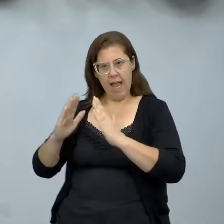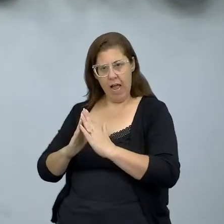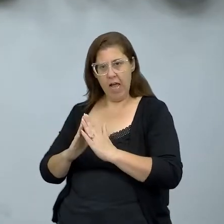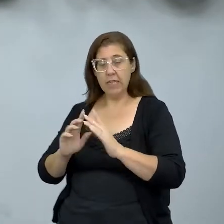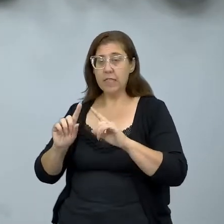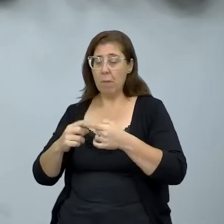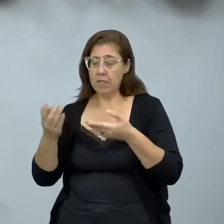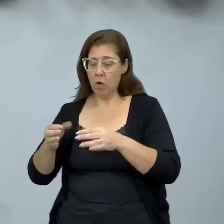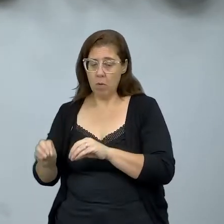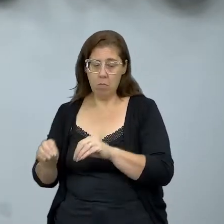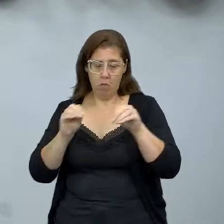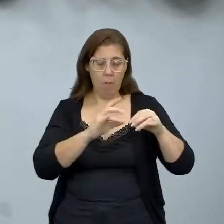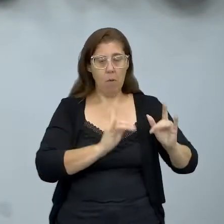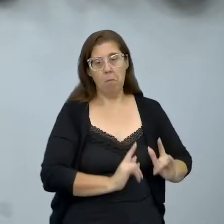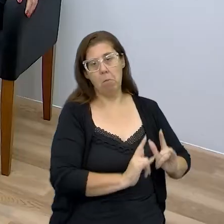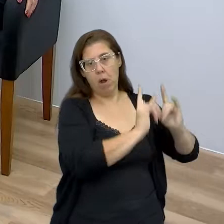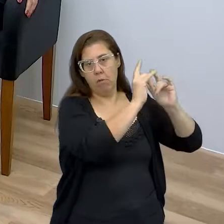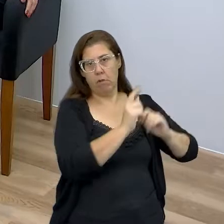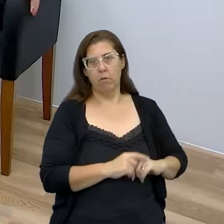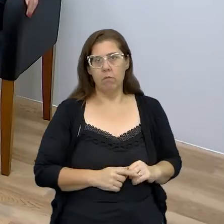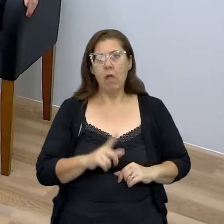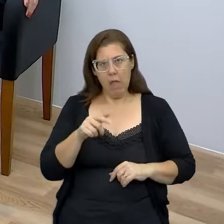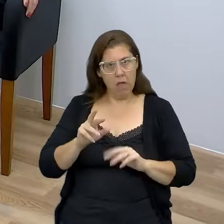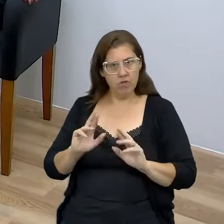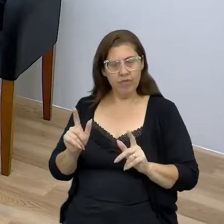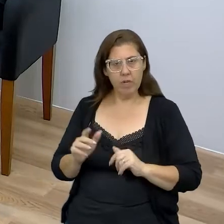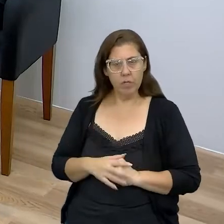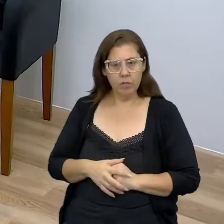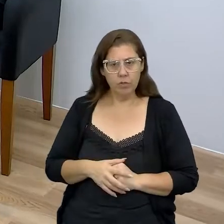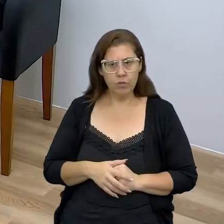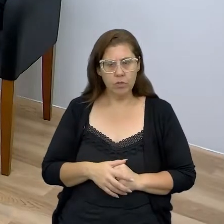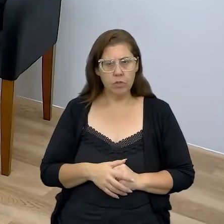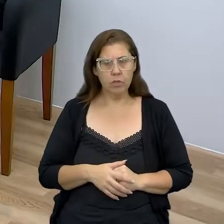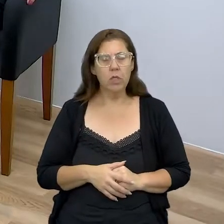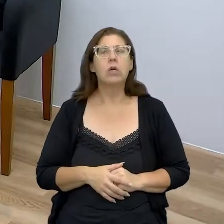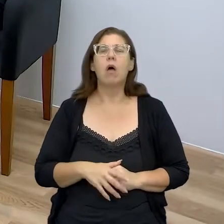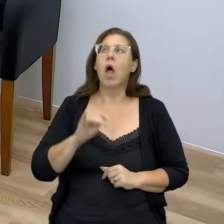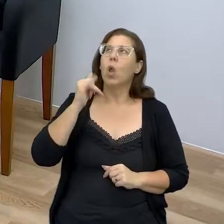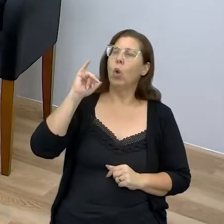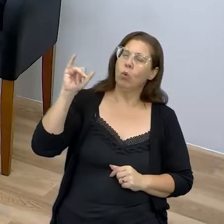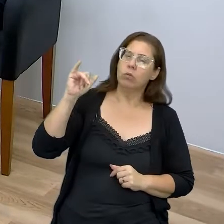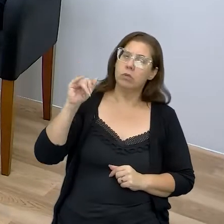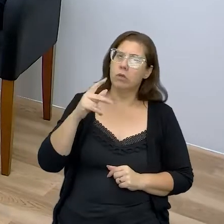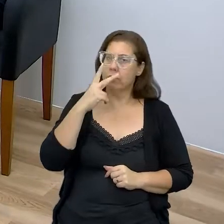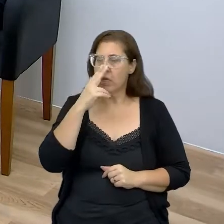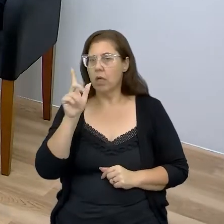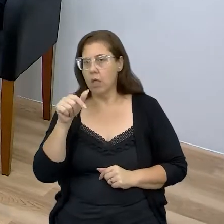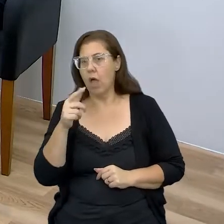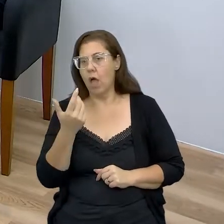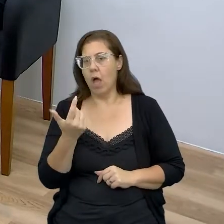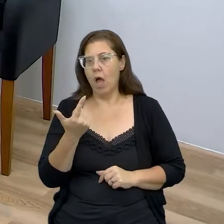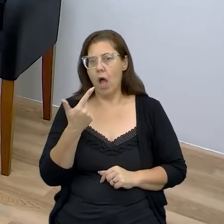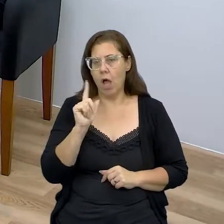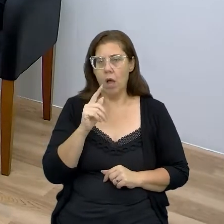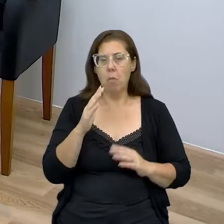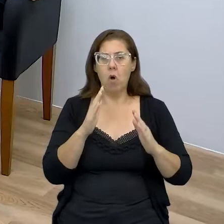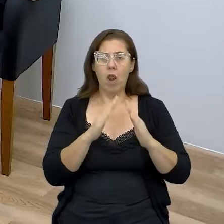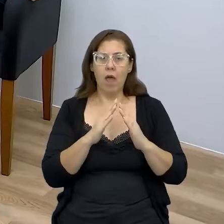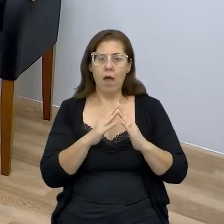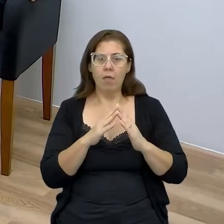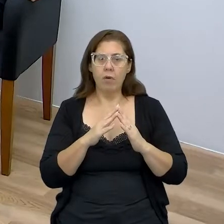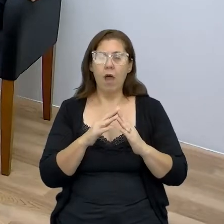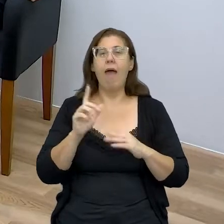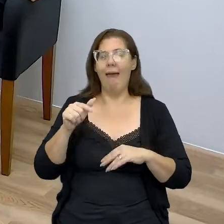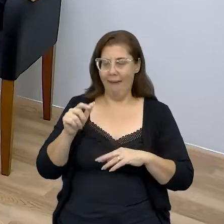momento eu tô num apartamento. Você acha que faz diferença o consumo de na conta de luz? A sua casa, você morar numa casa ou num apartamento?